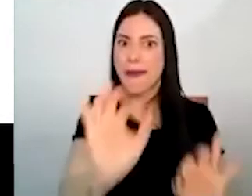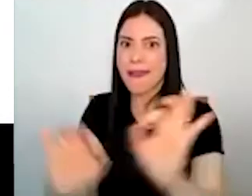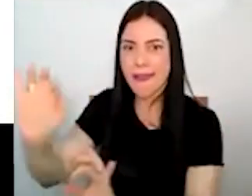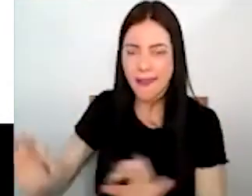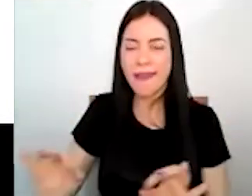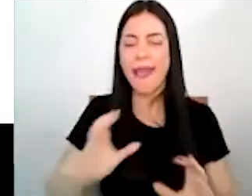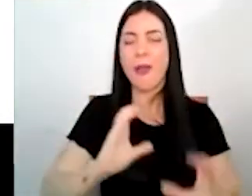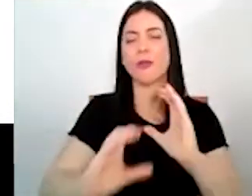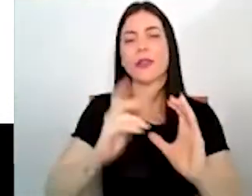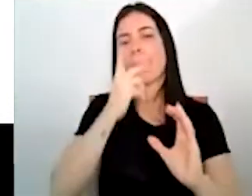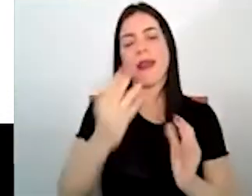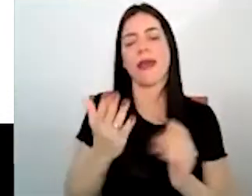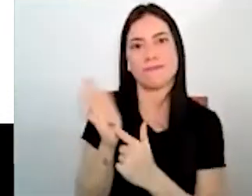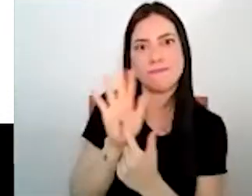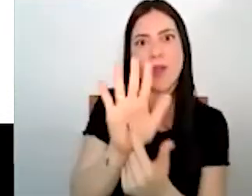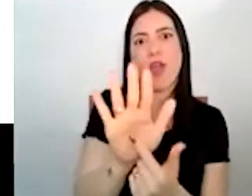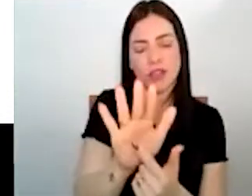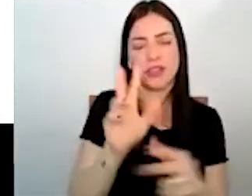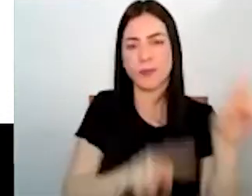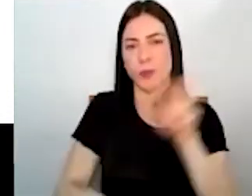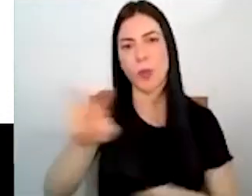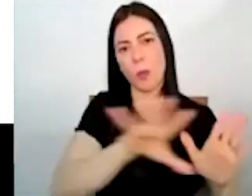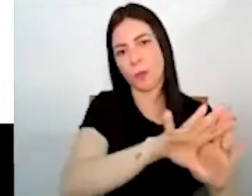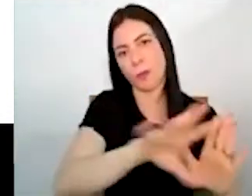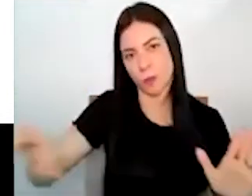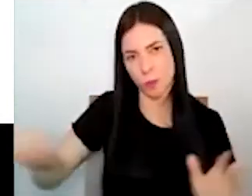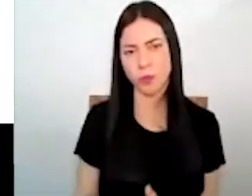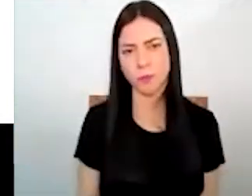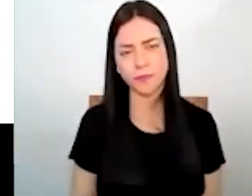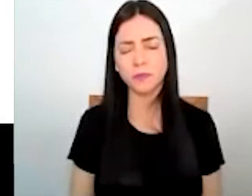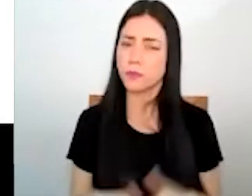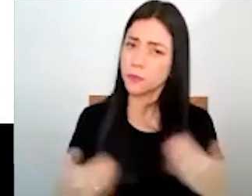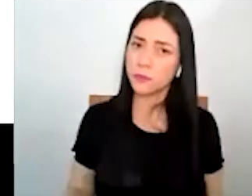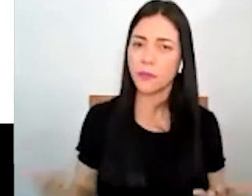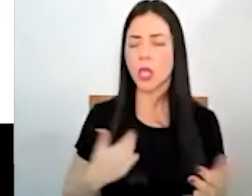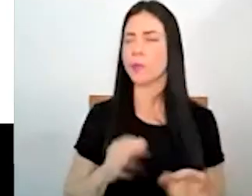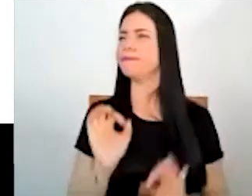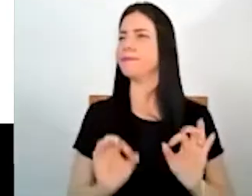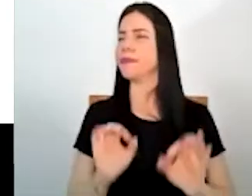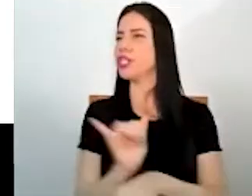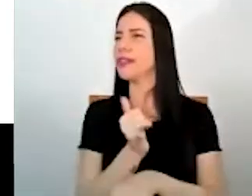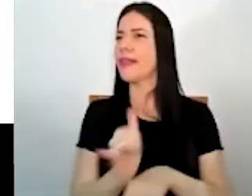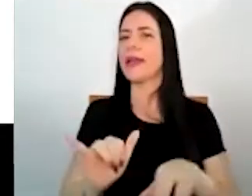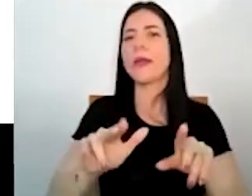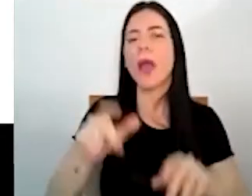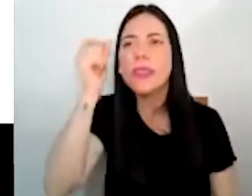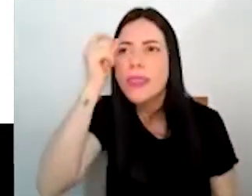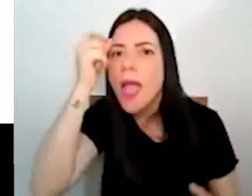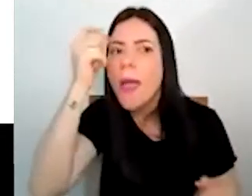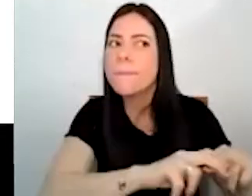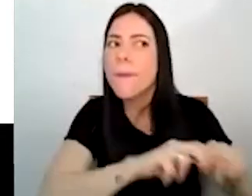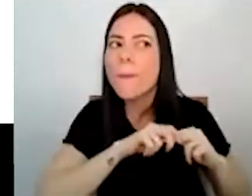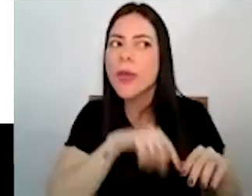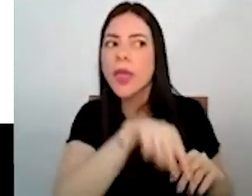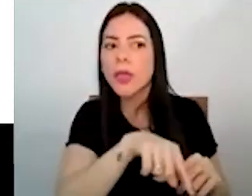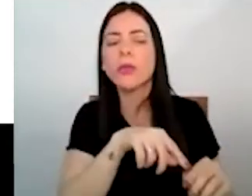projeto. Essa estratégia, né, de contar a ideia de alguma coisa a partir de